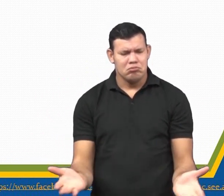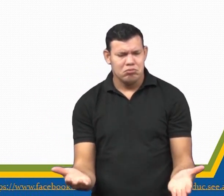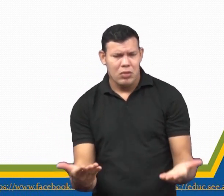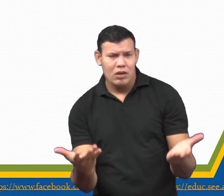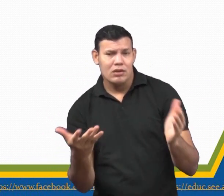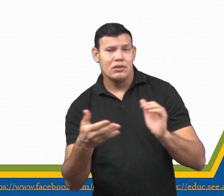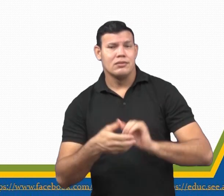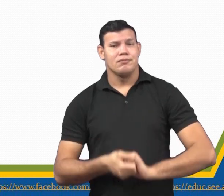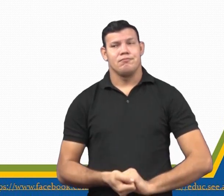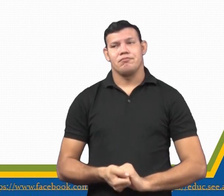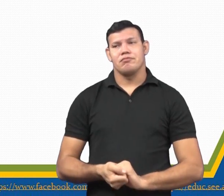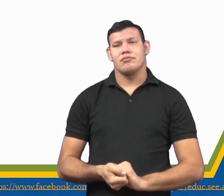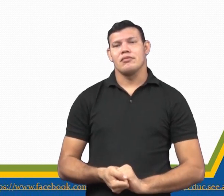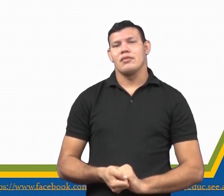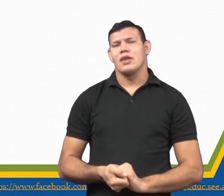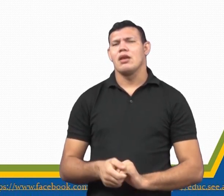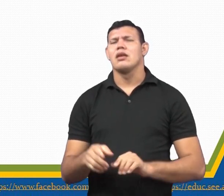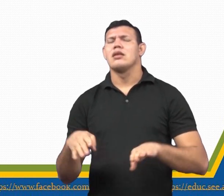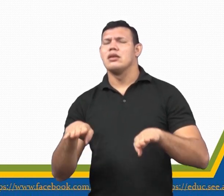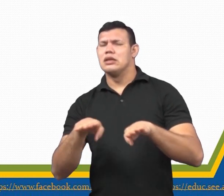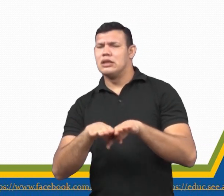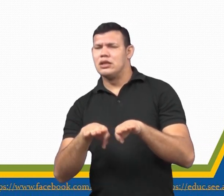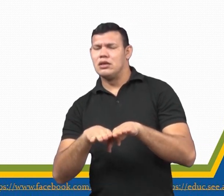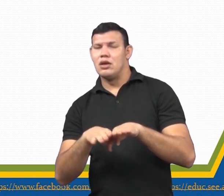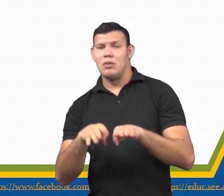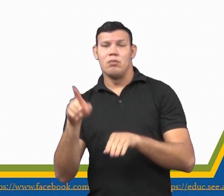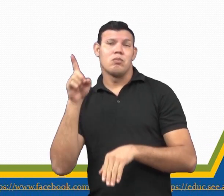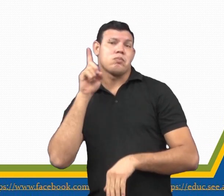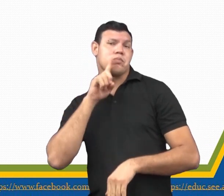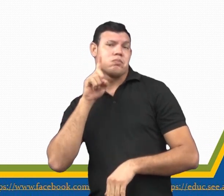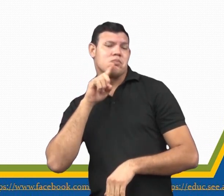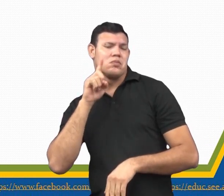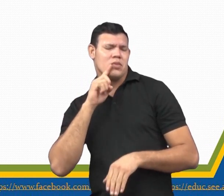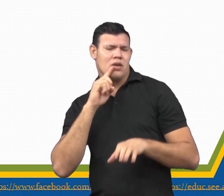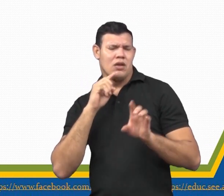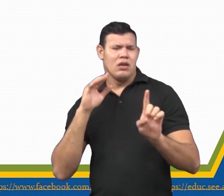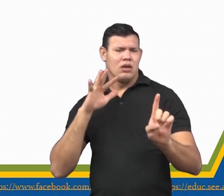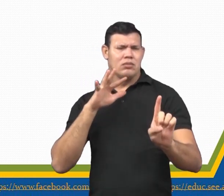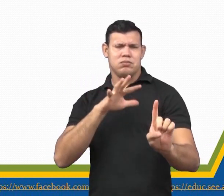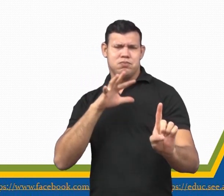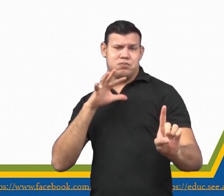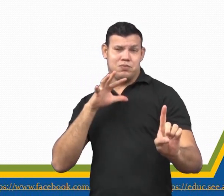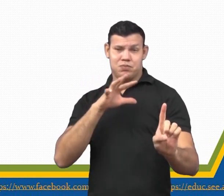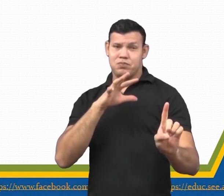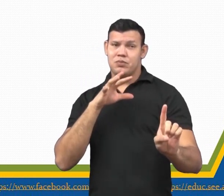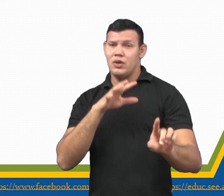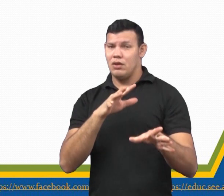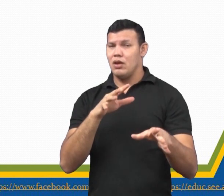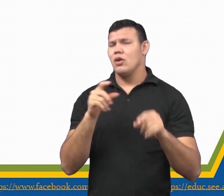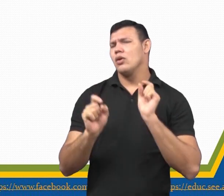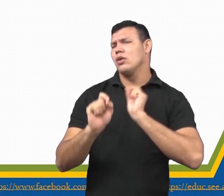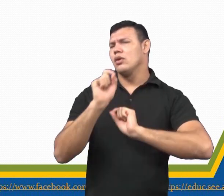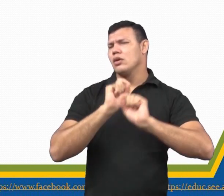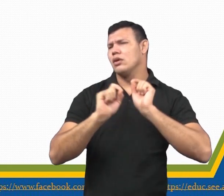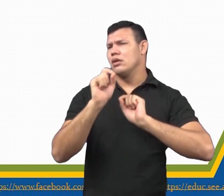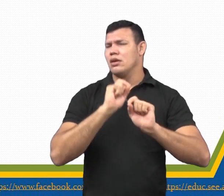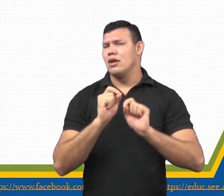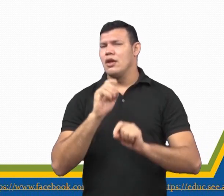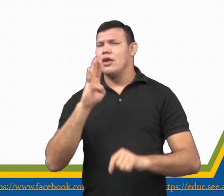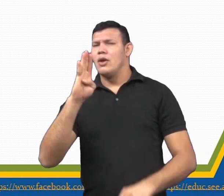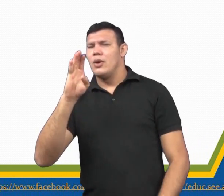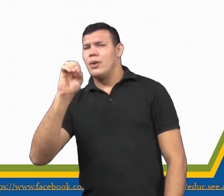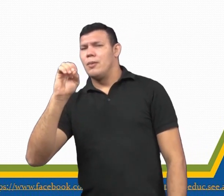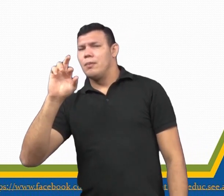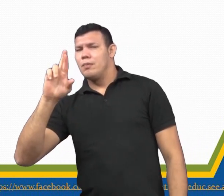de potência, como Estados Unidos e França. E aí é importante destacar nessas zonas turísticas Bora Bora e